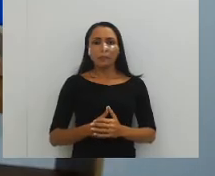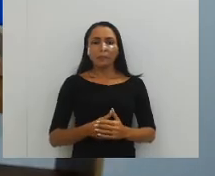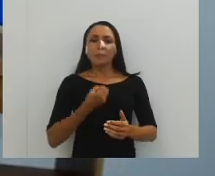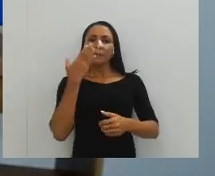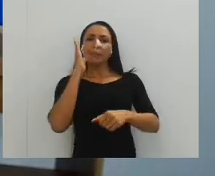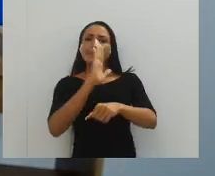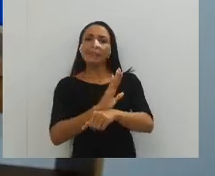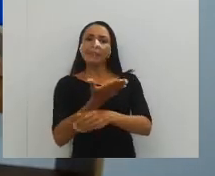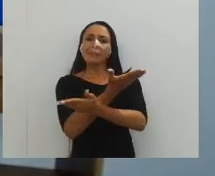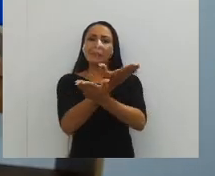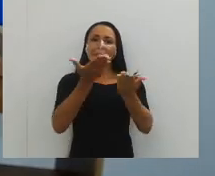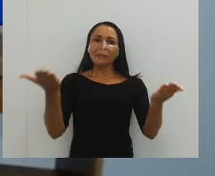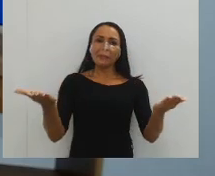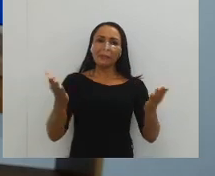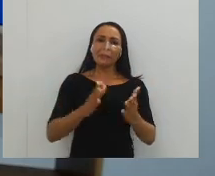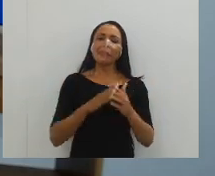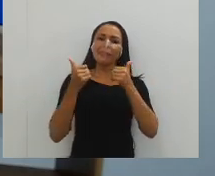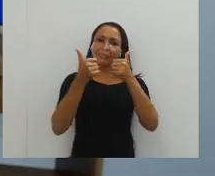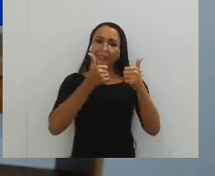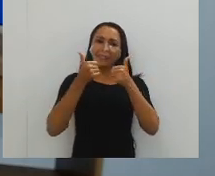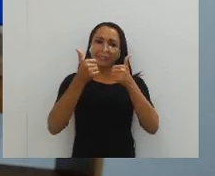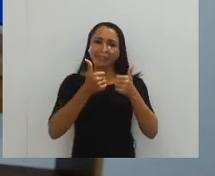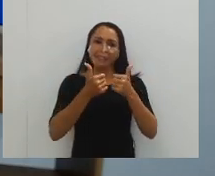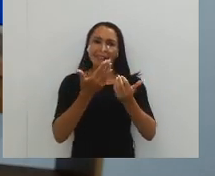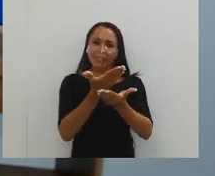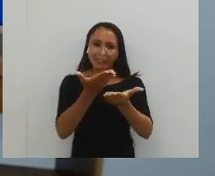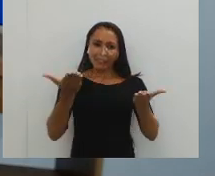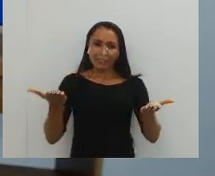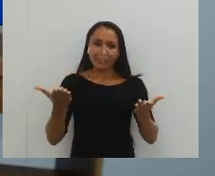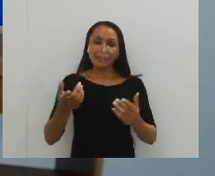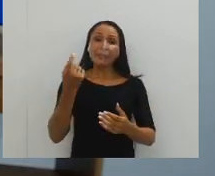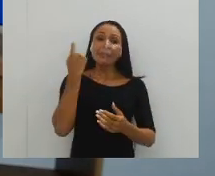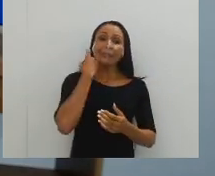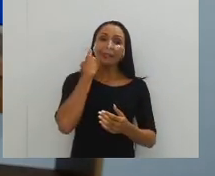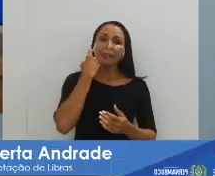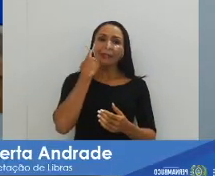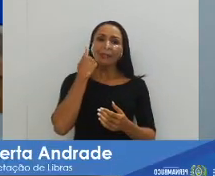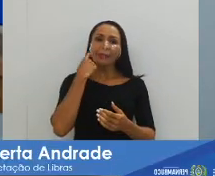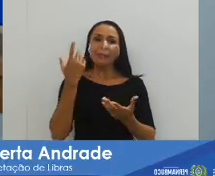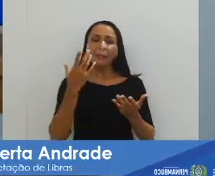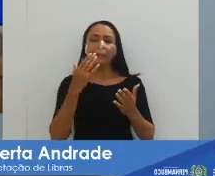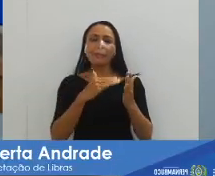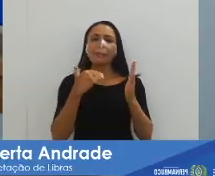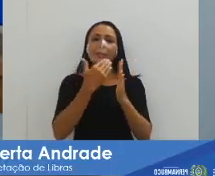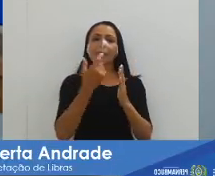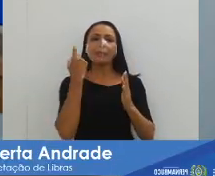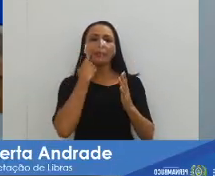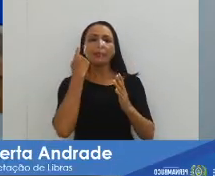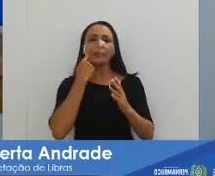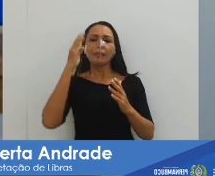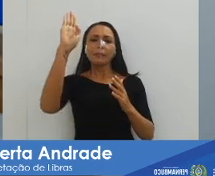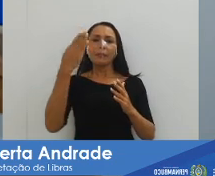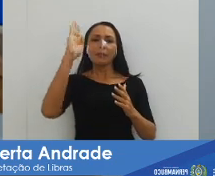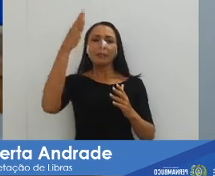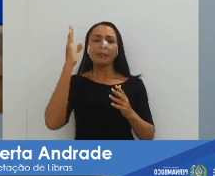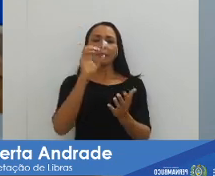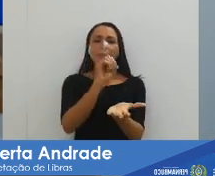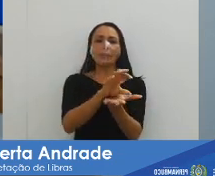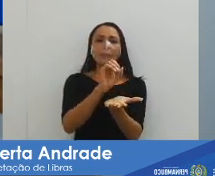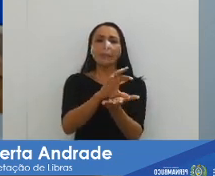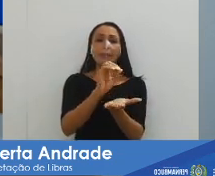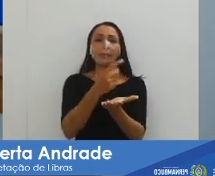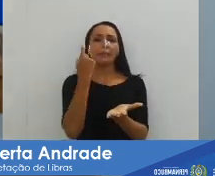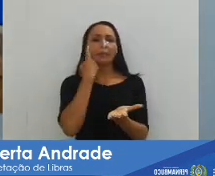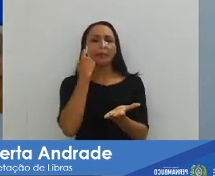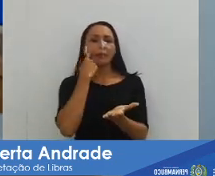Boa tarde, pessoas. E aí, como é que vocês estão? Sextou, povo. Mais uma sexta-feira de biologia aí no EducaPE. Vocês sabem que